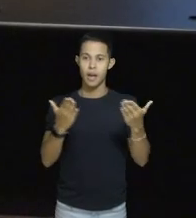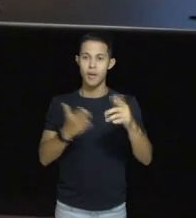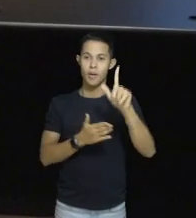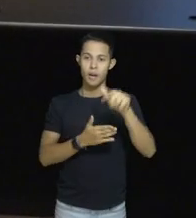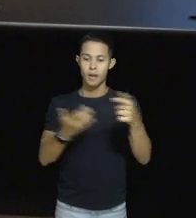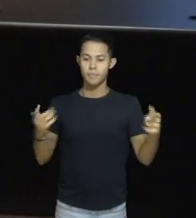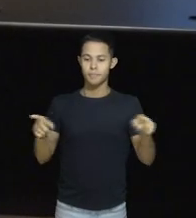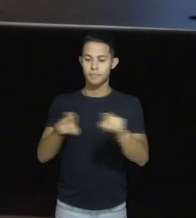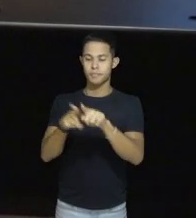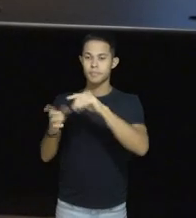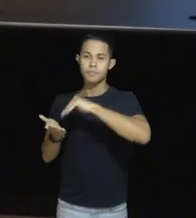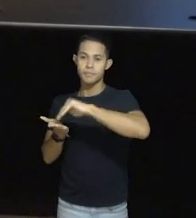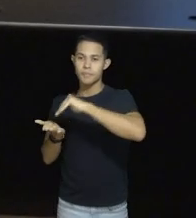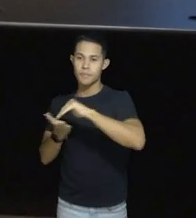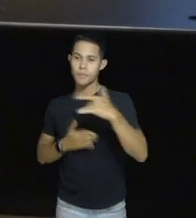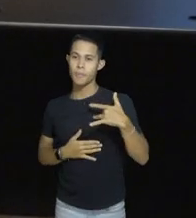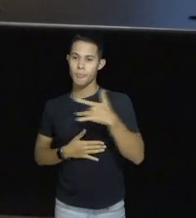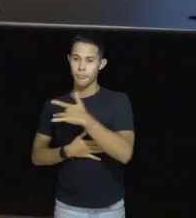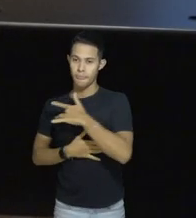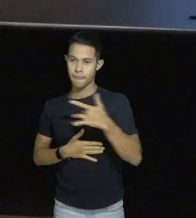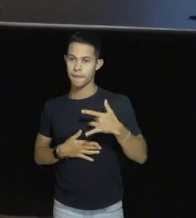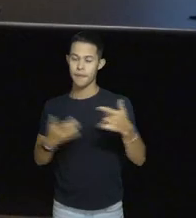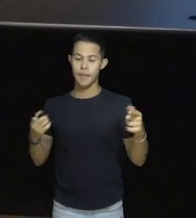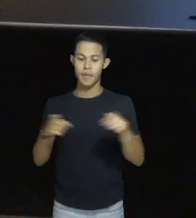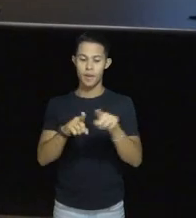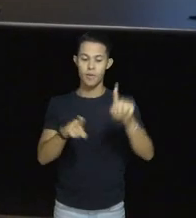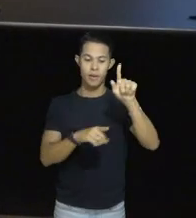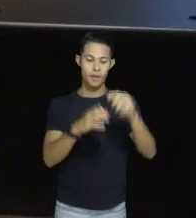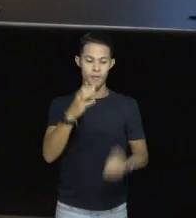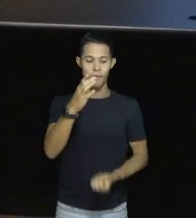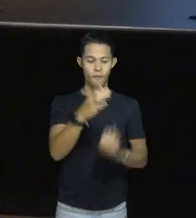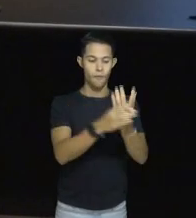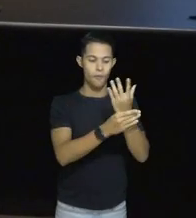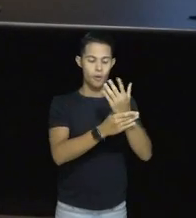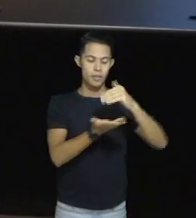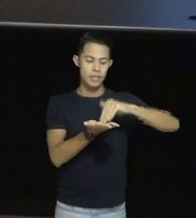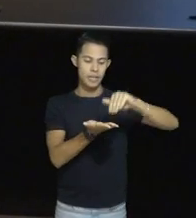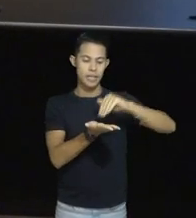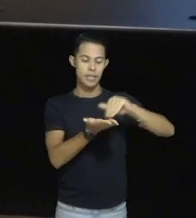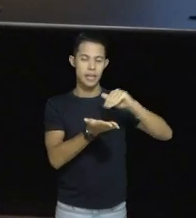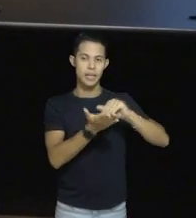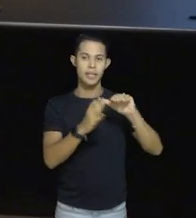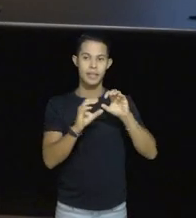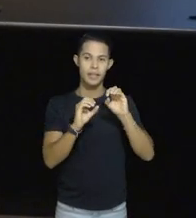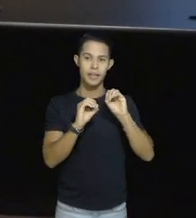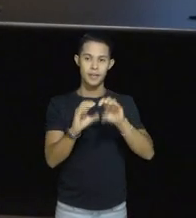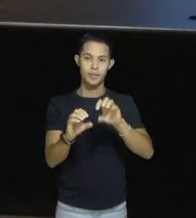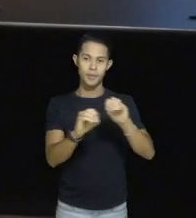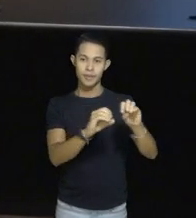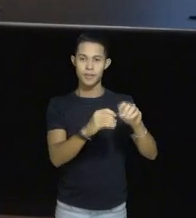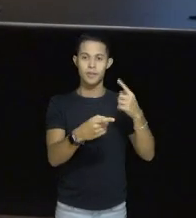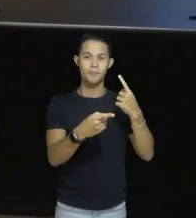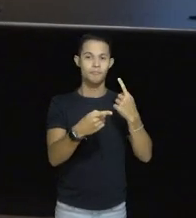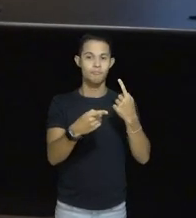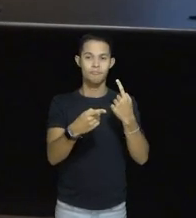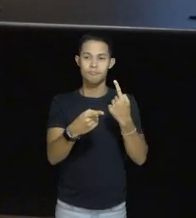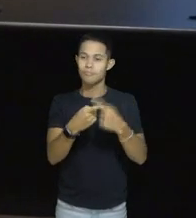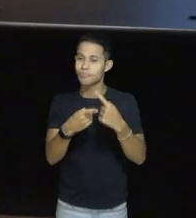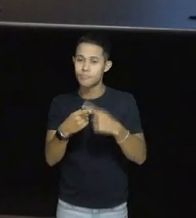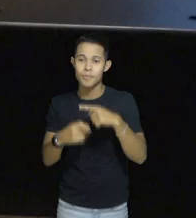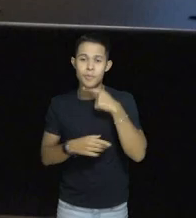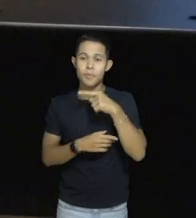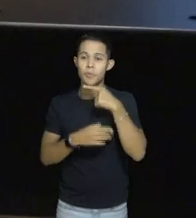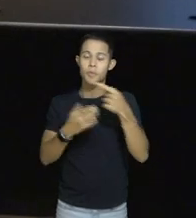de Saúde e alguns serviços são exclusivos da Secretaria da Educação, porque a gente não conseguiu, durante o tempo, fazer uma parceria que a